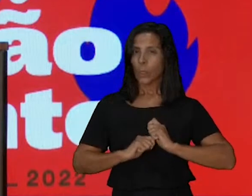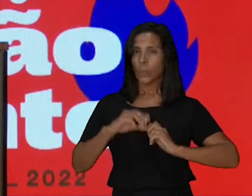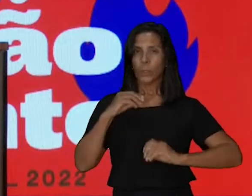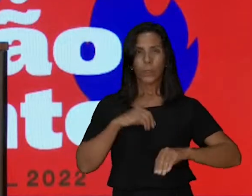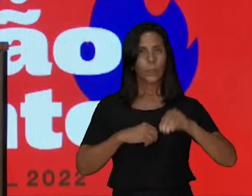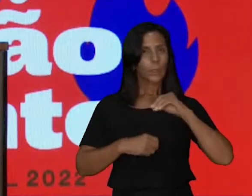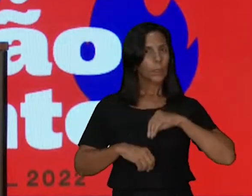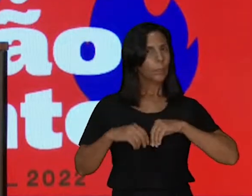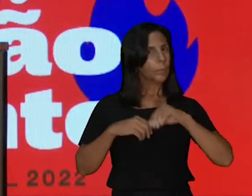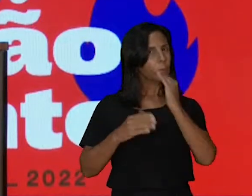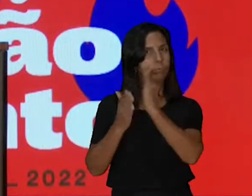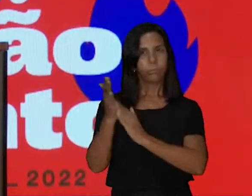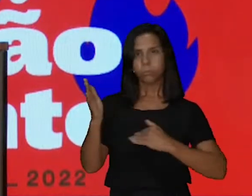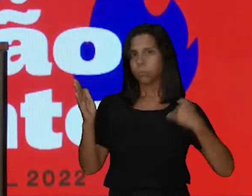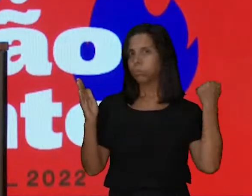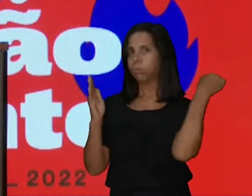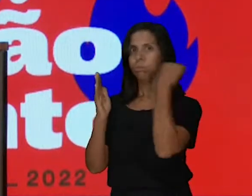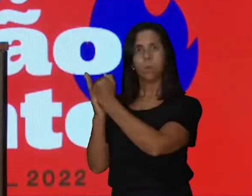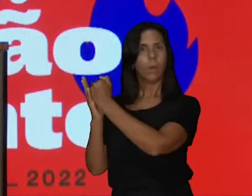planeta.